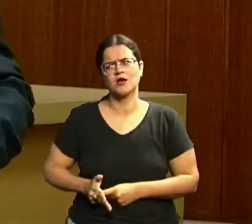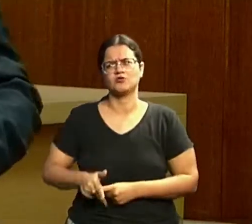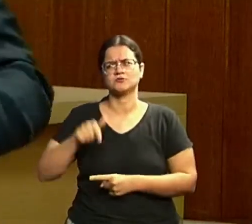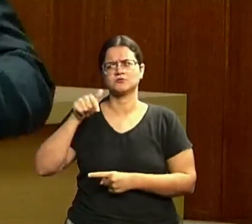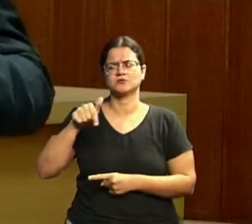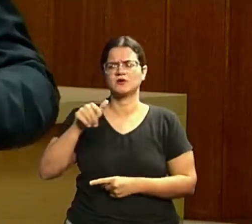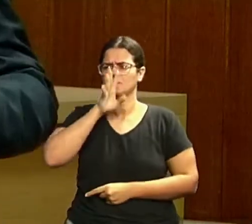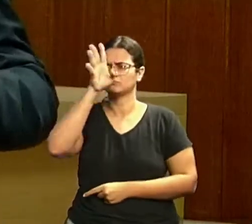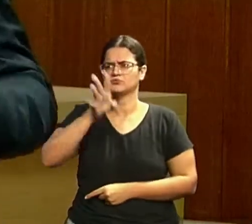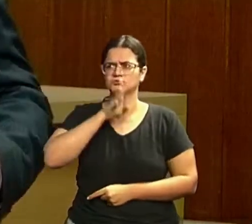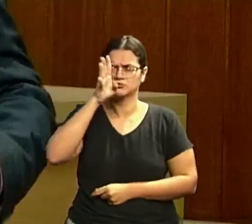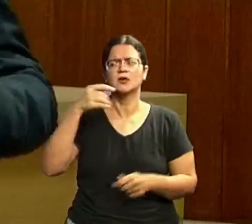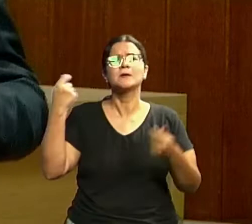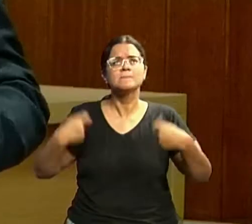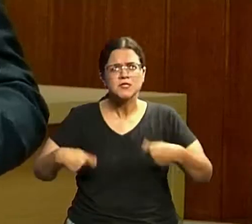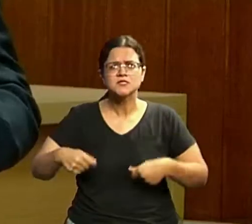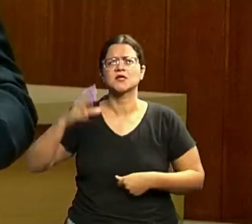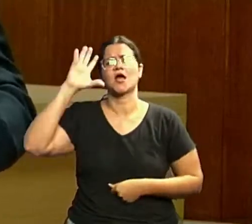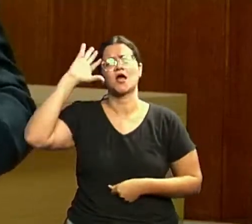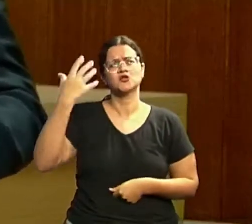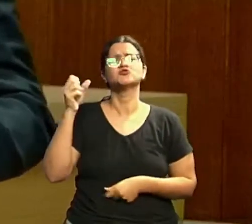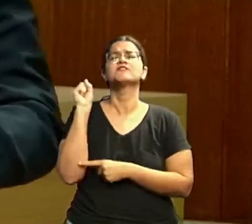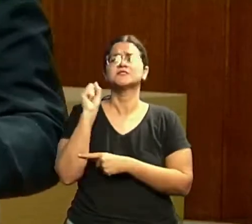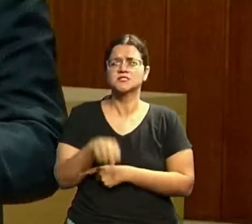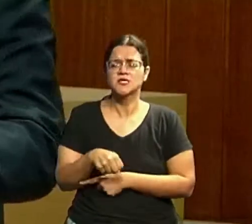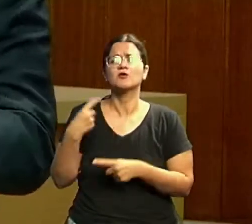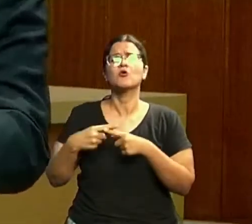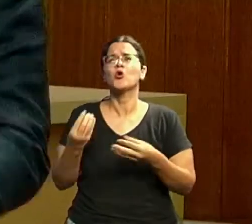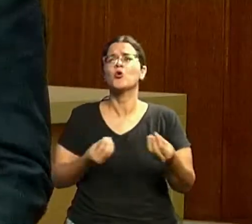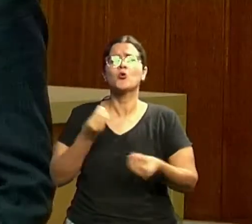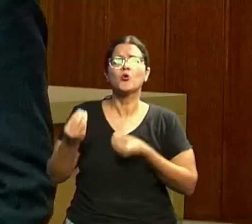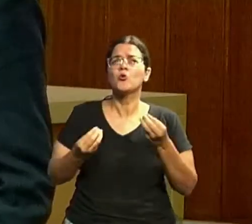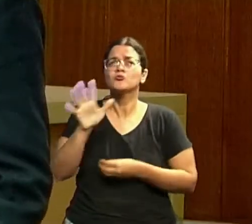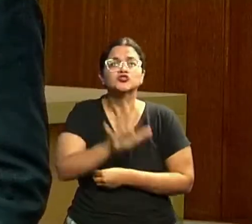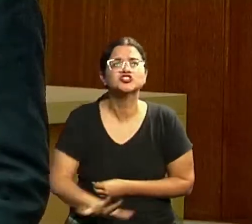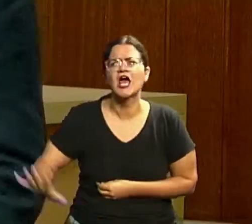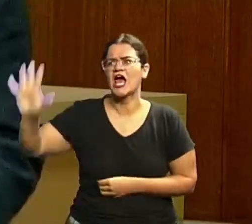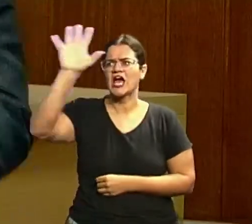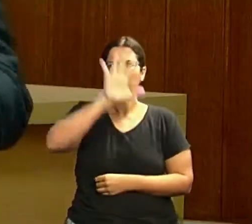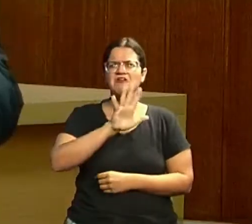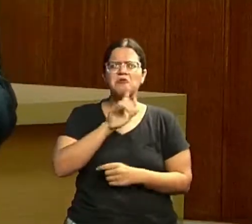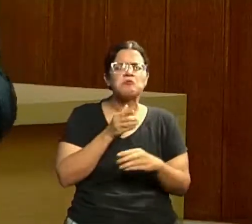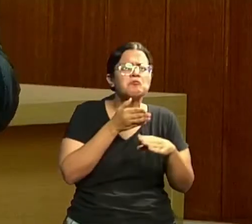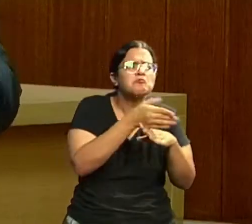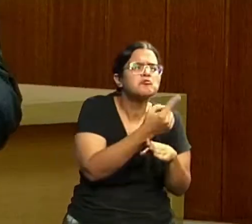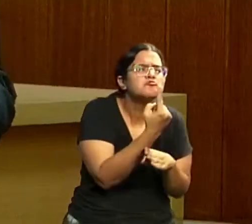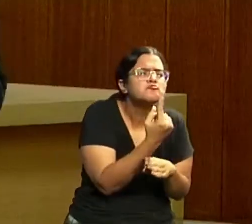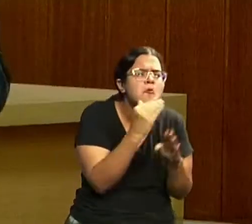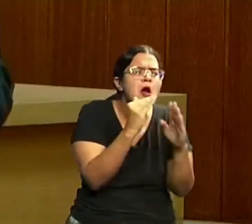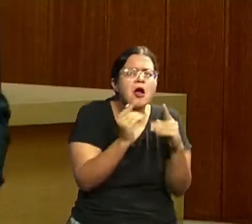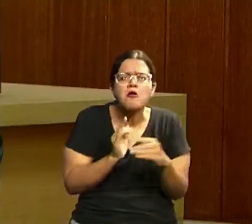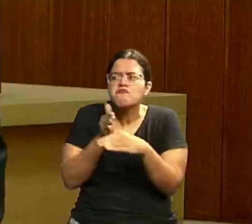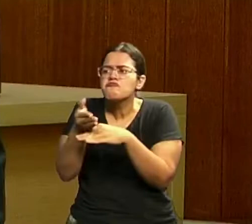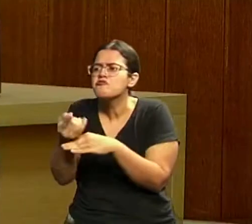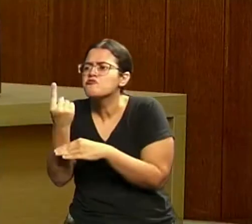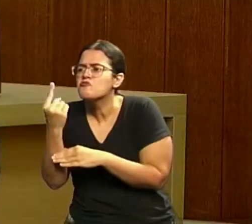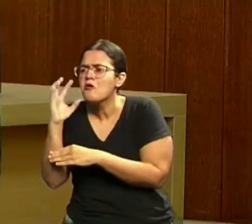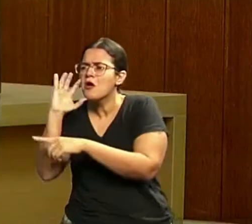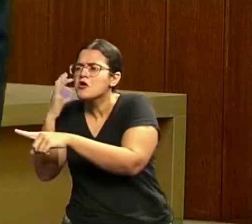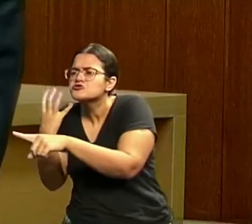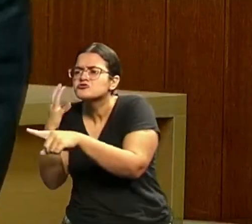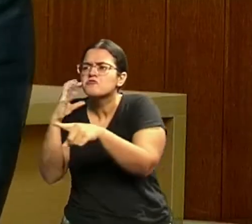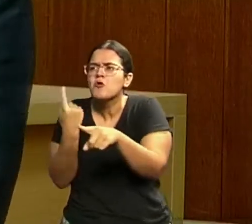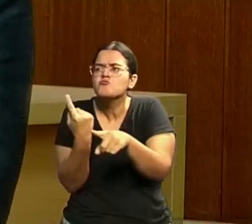seja feita. E é preciso fazer, senhoras e senhores, de maneira global. Nós não podemos